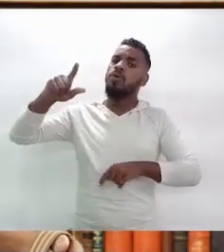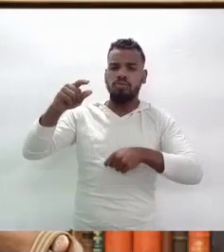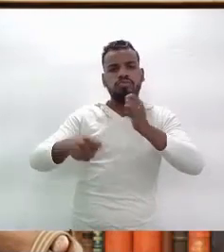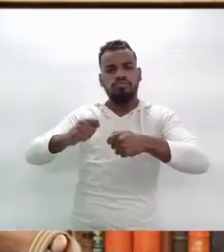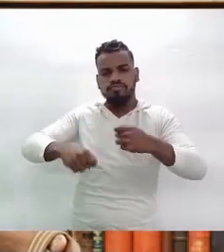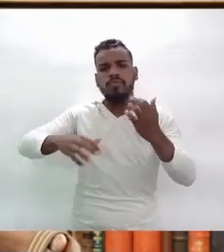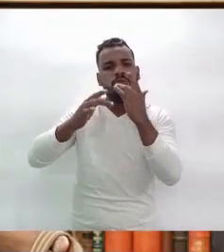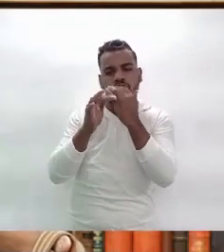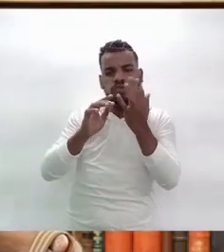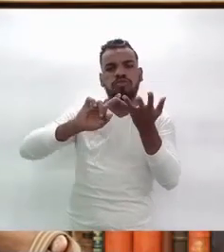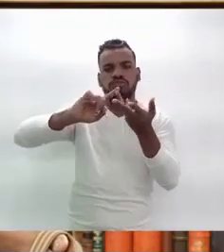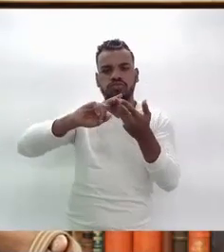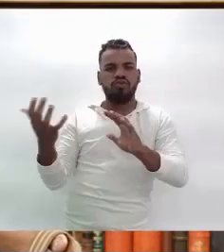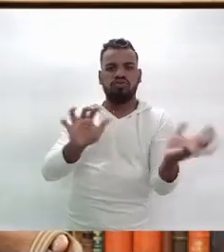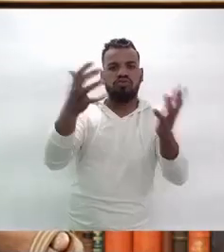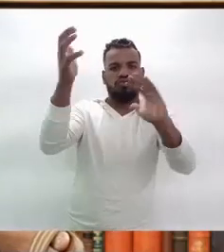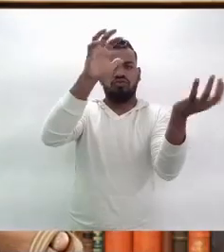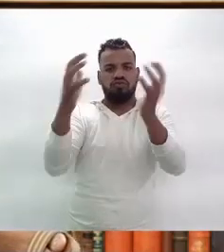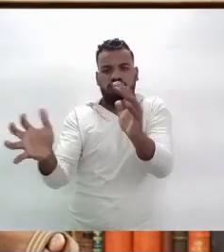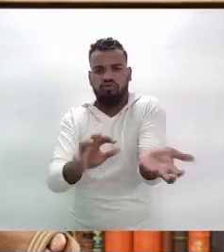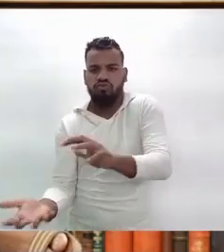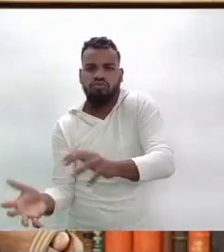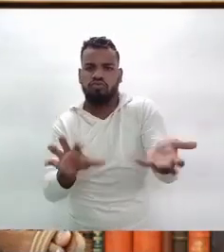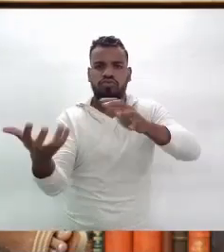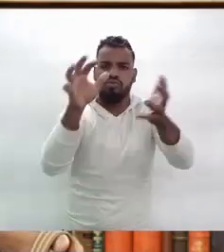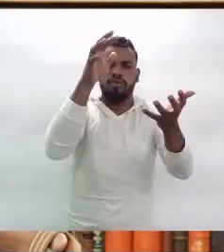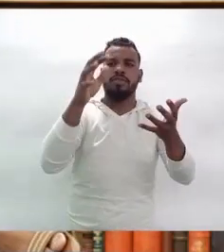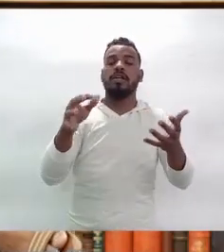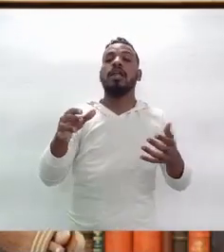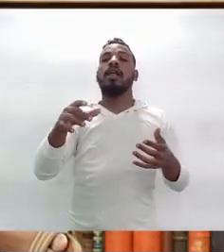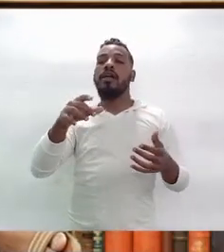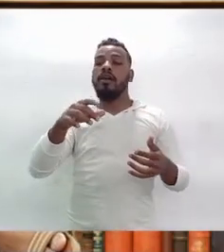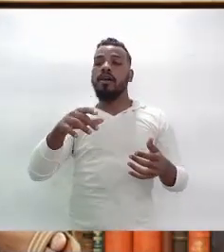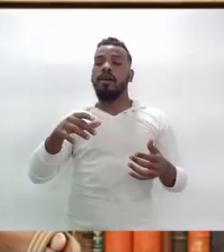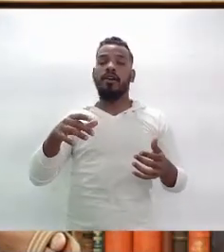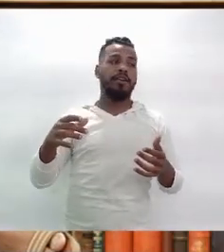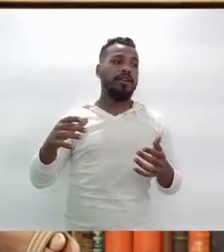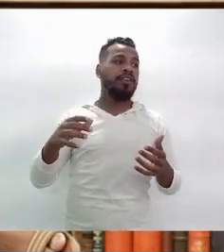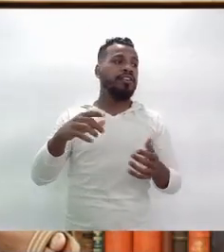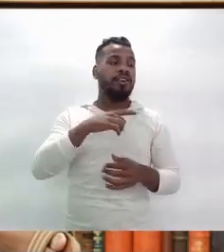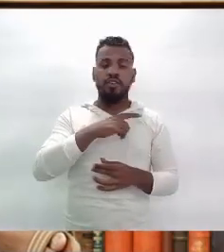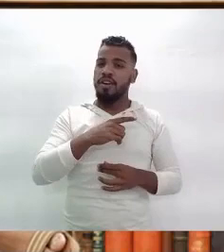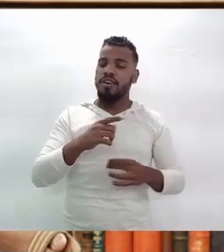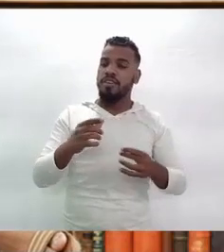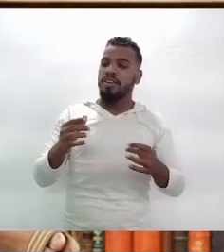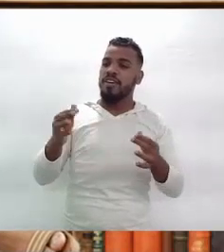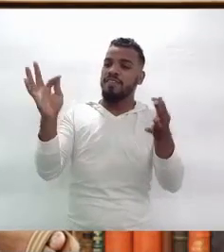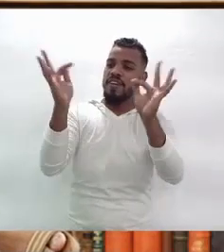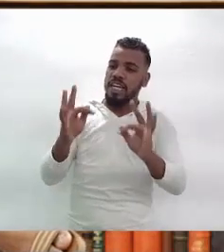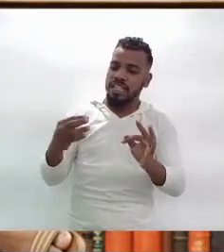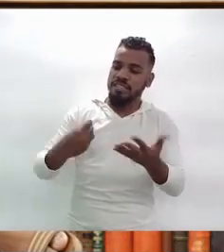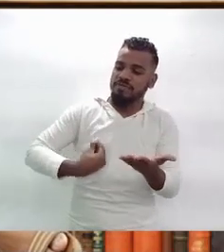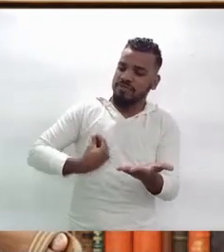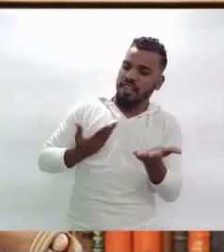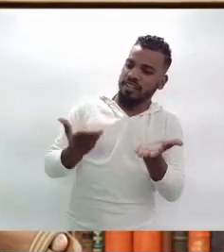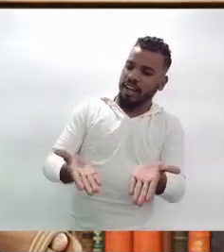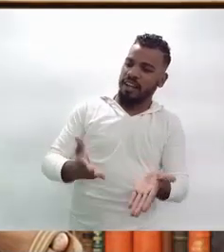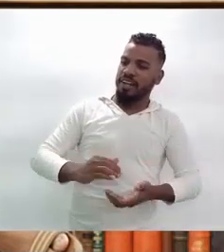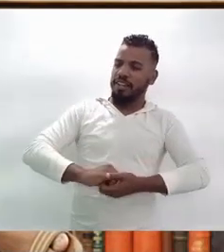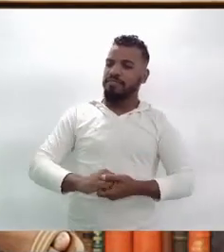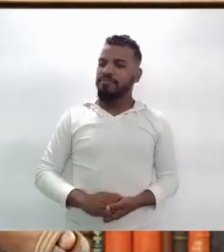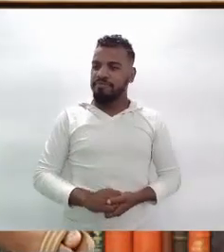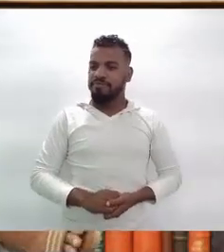no maracatu, né, nessa diferença entre os maracatus, você vê essa felicidade da vivência de estar lá. Então, por